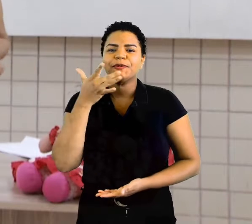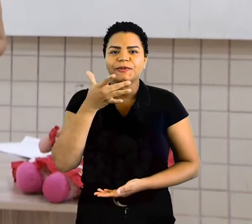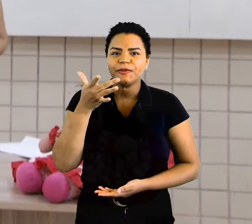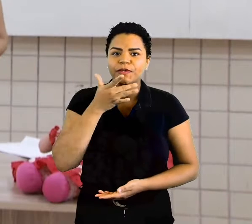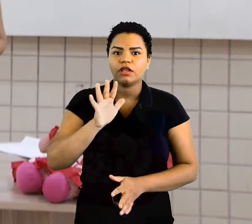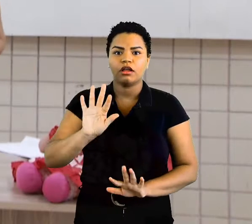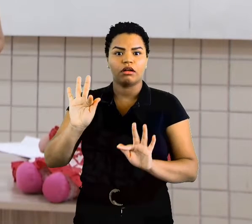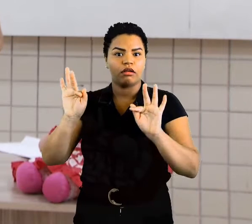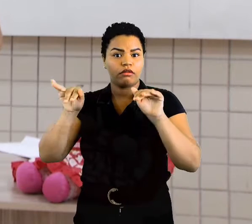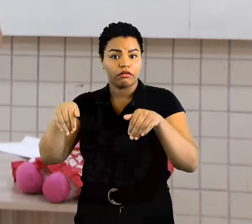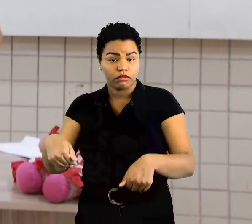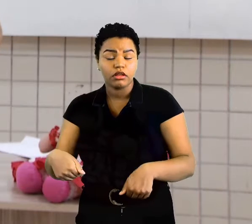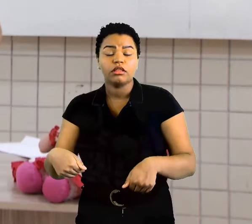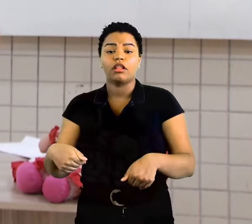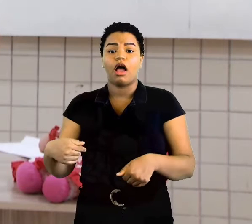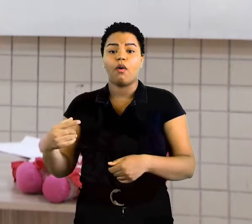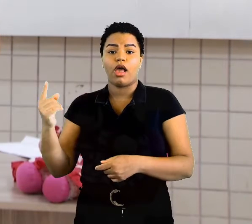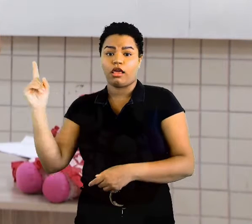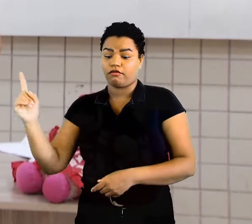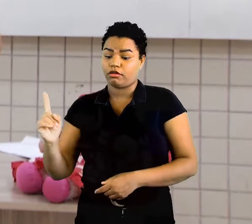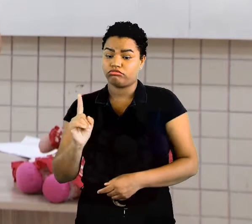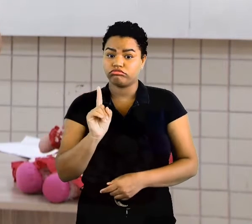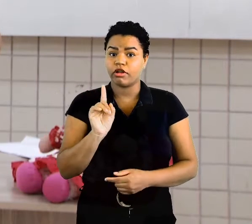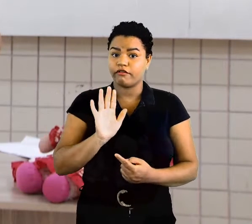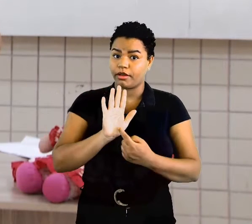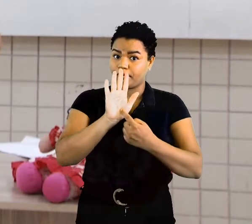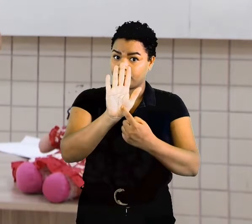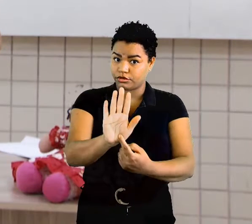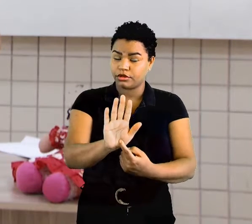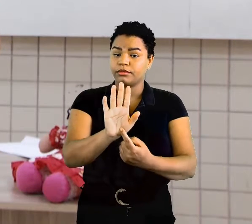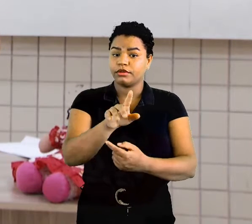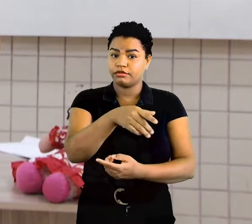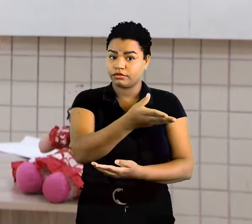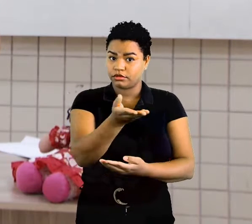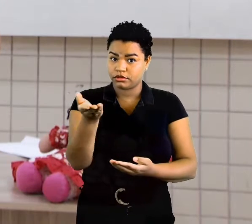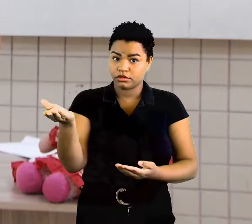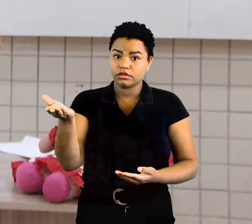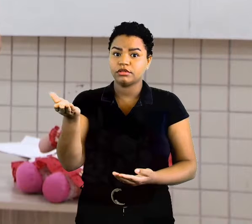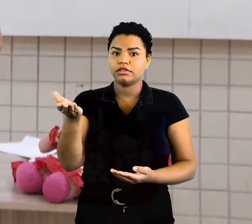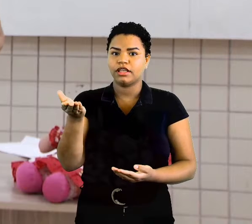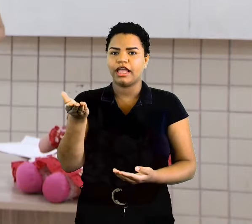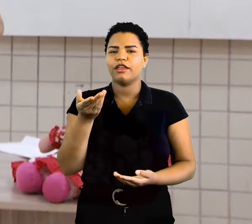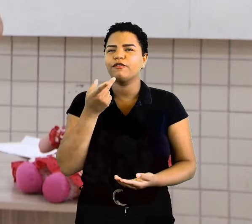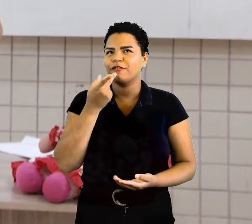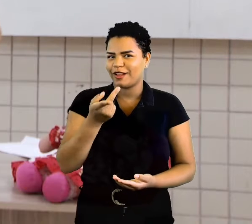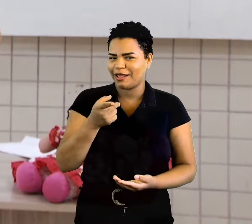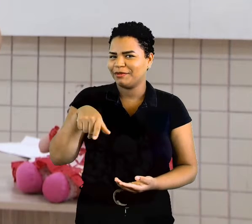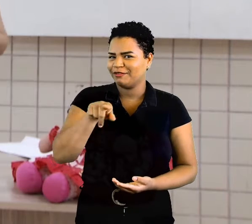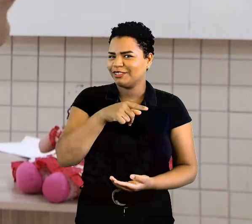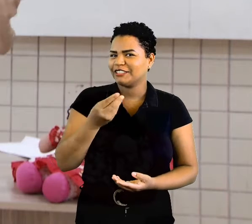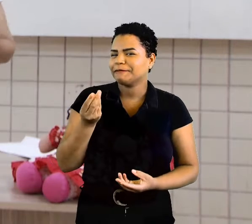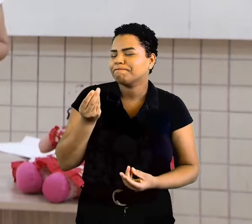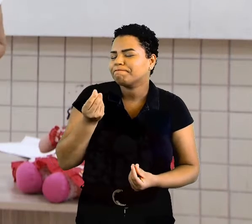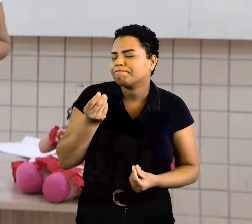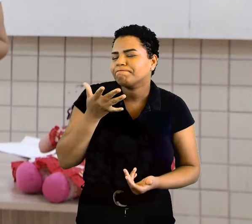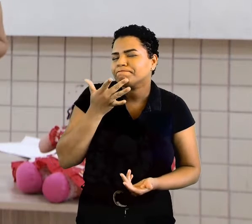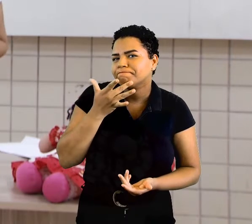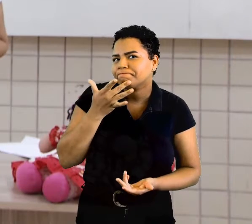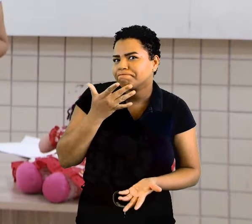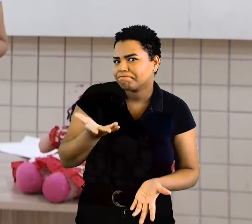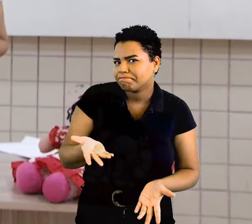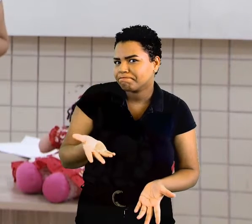conosco, vai apresentar para vocês e eu vou dizer para vocês o gostinho. Vou poder sentir daqui e vocês vão